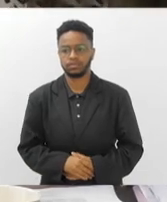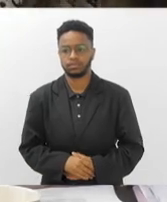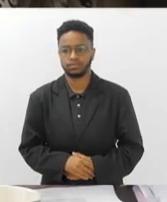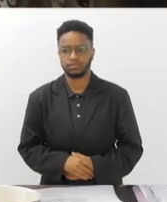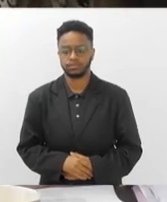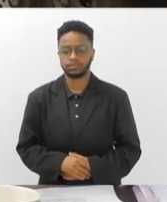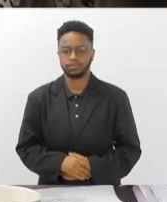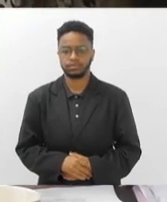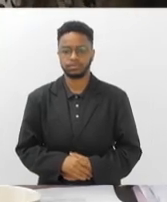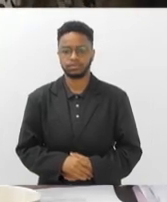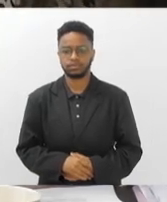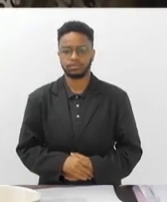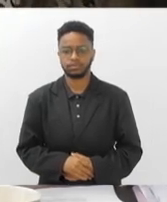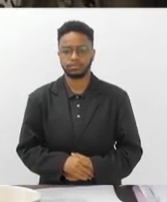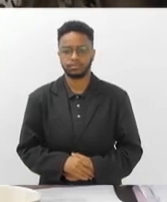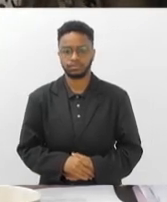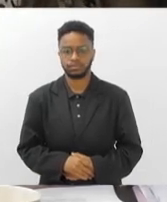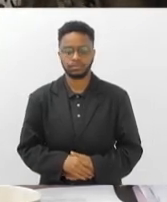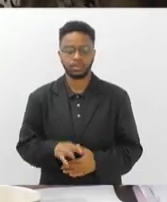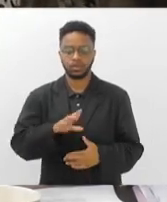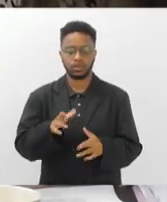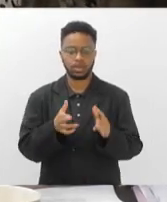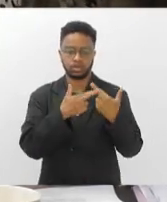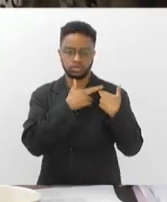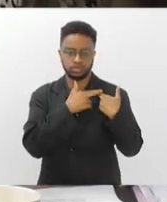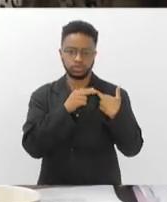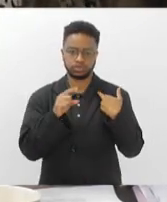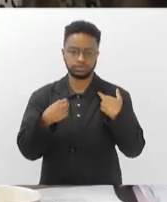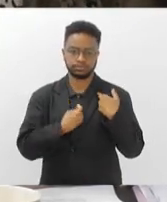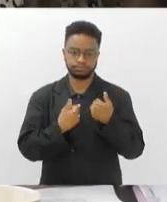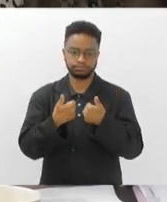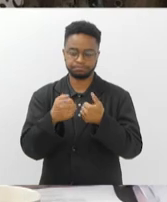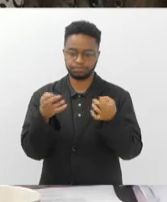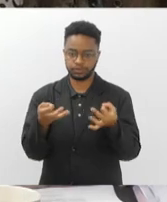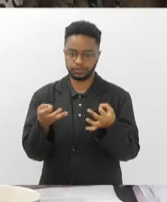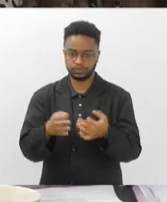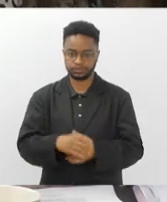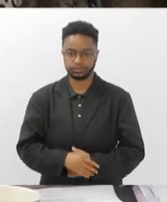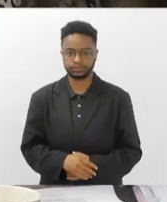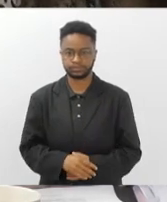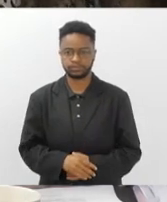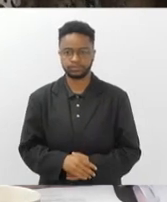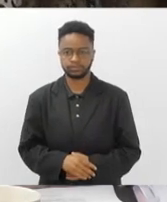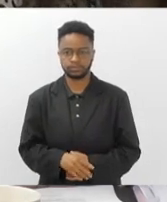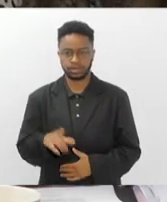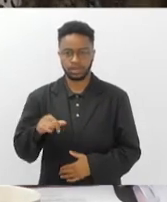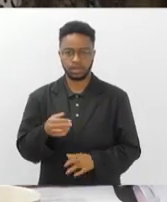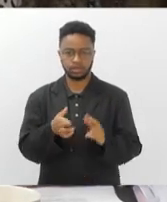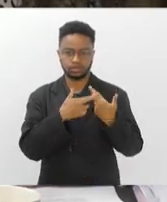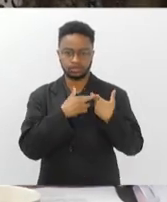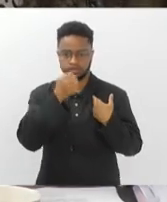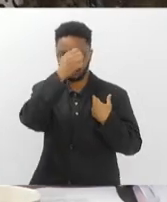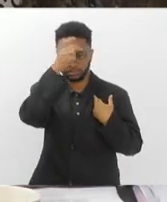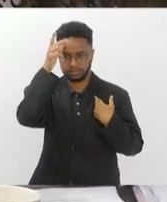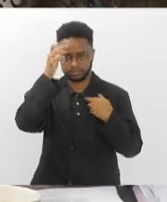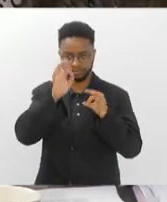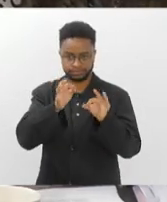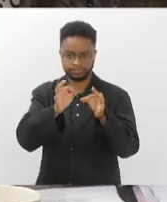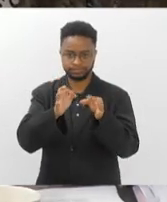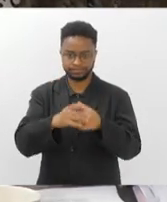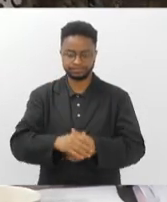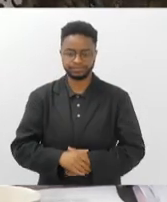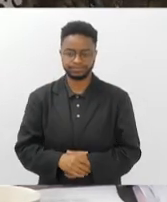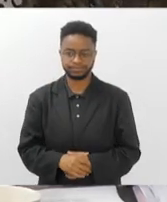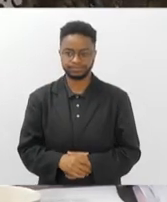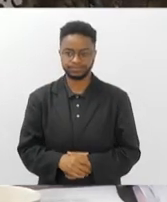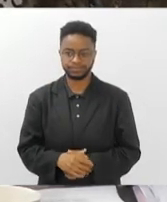Perfeito. Também. Invasão de competência. Perfeito. Invasão da competência do município. Competência municipal. Do mundo dos